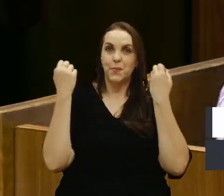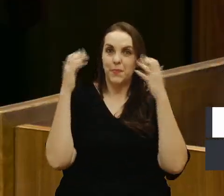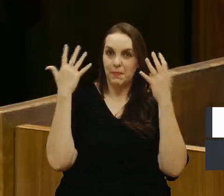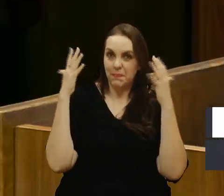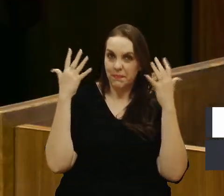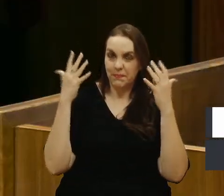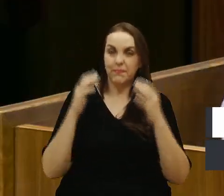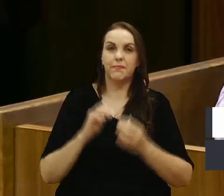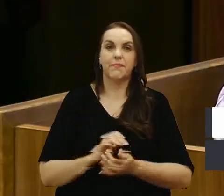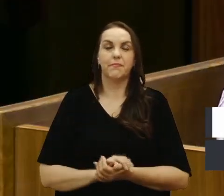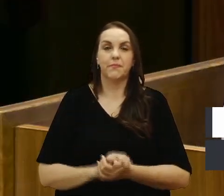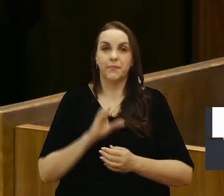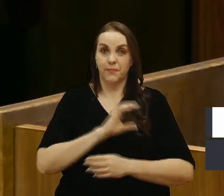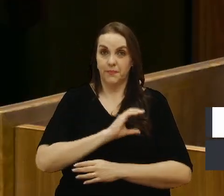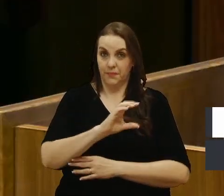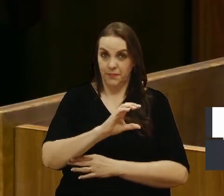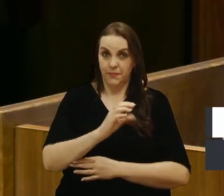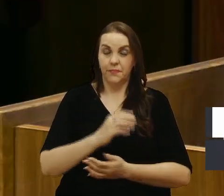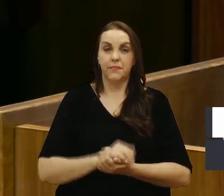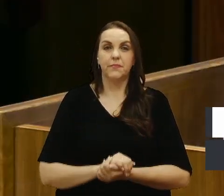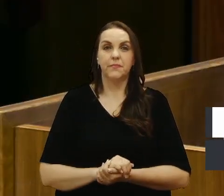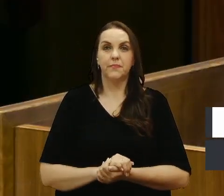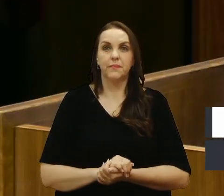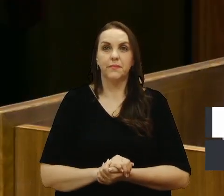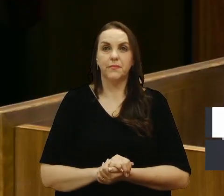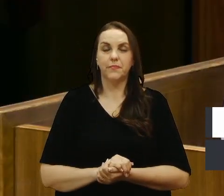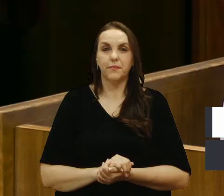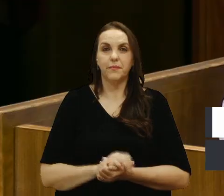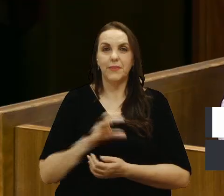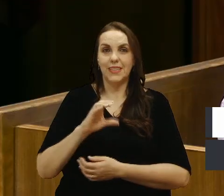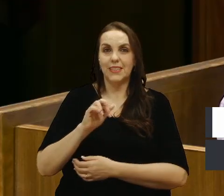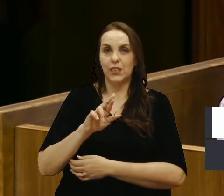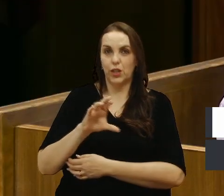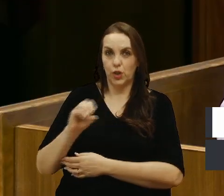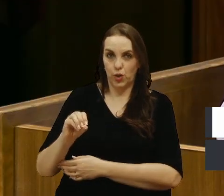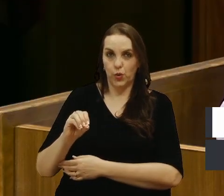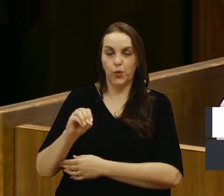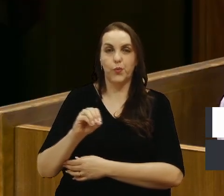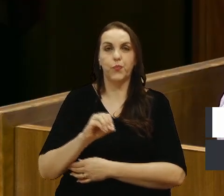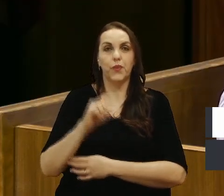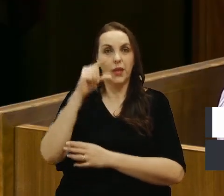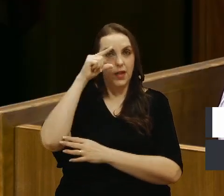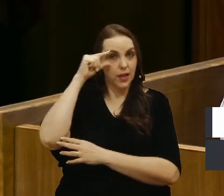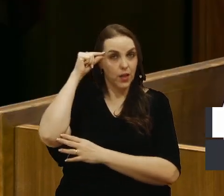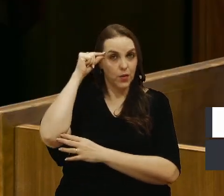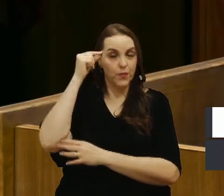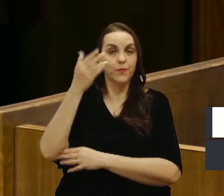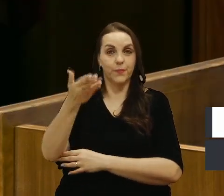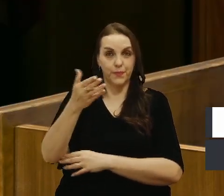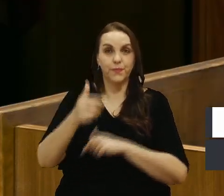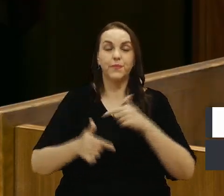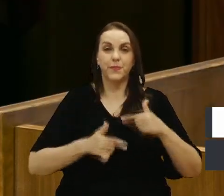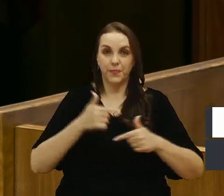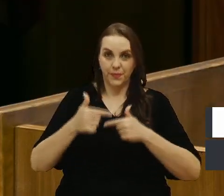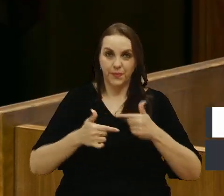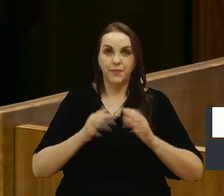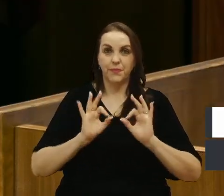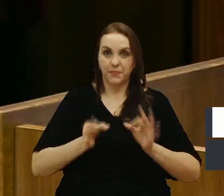parabenizar a coordenação, através do Ciro, através da Carol Ellen, pelo trabalho que vem